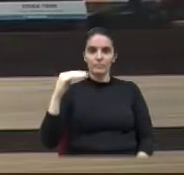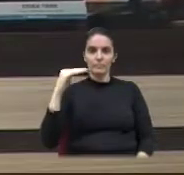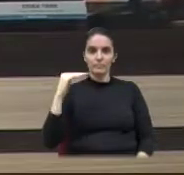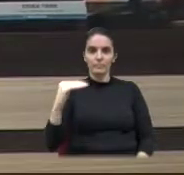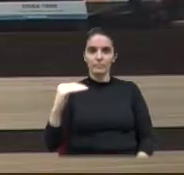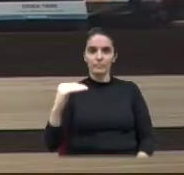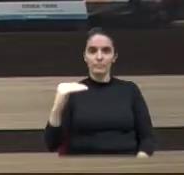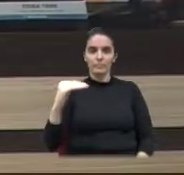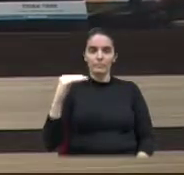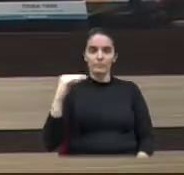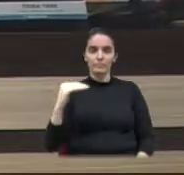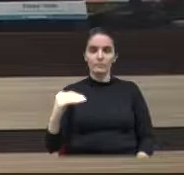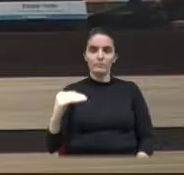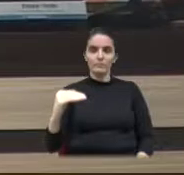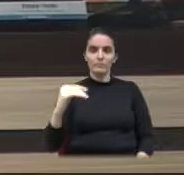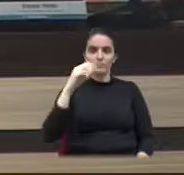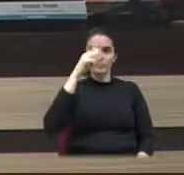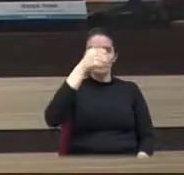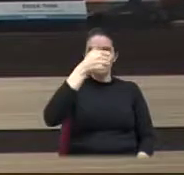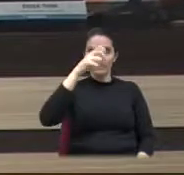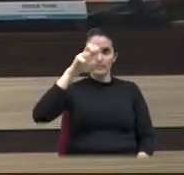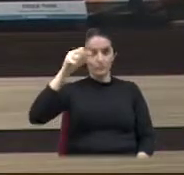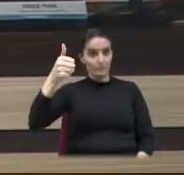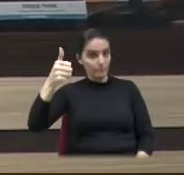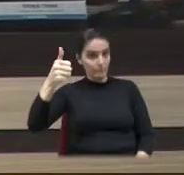147, 148, 151,